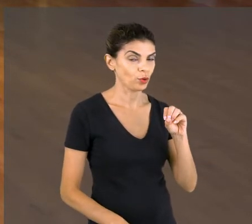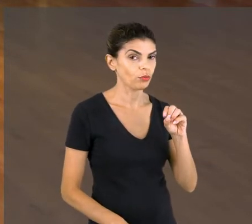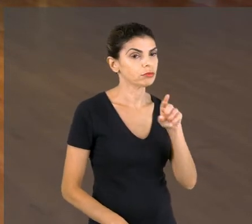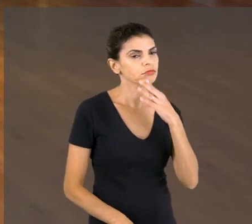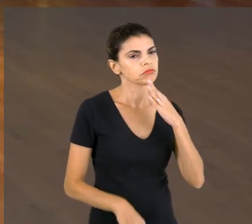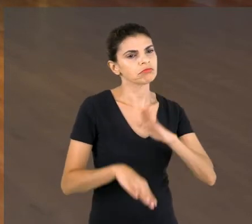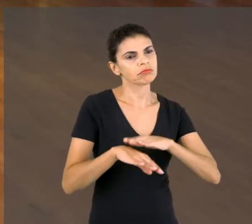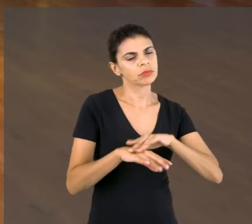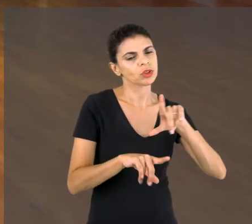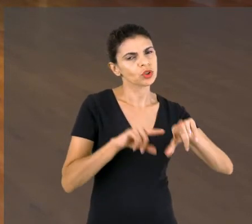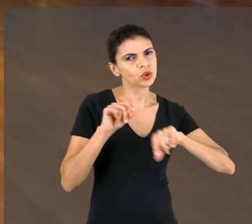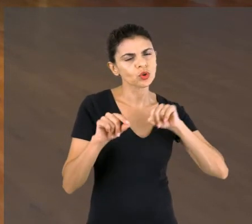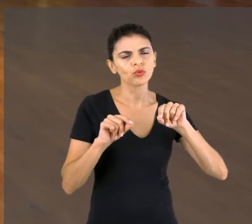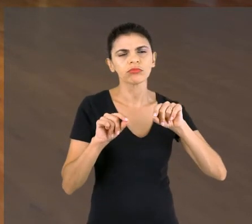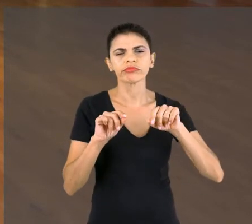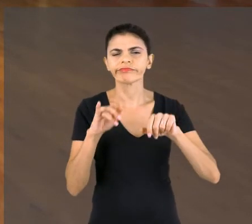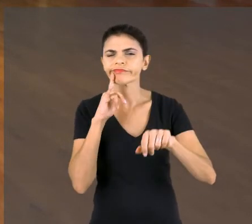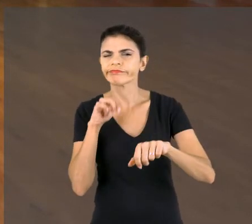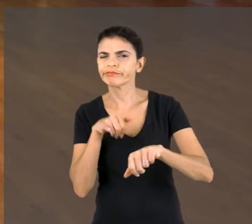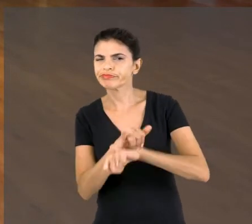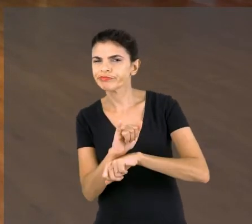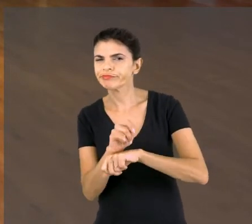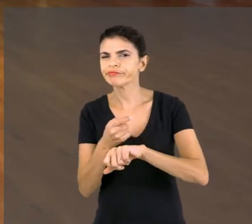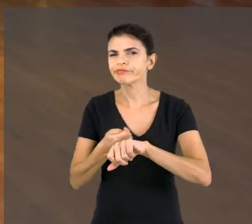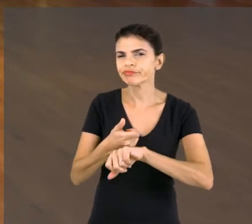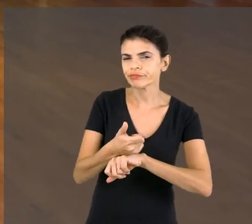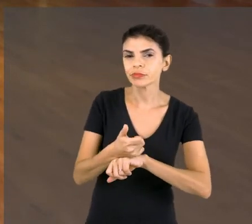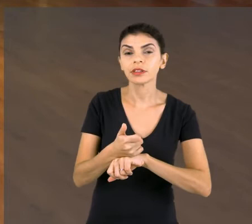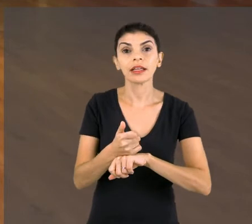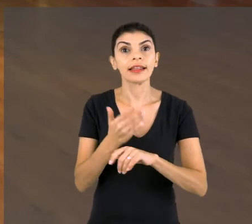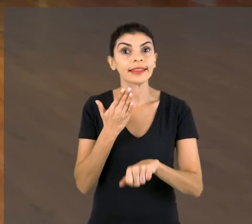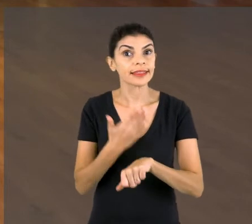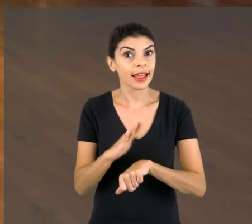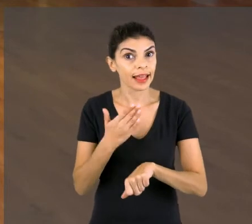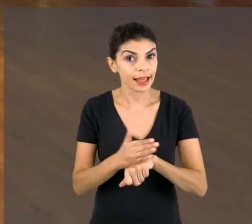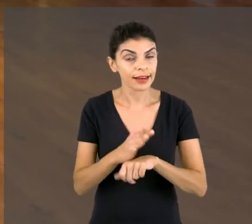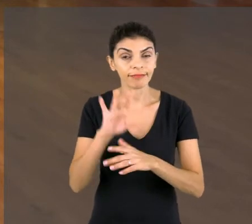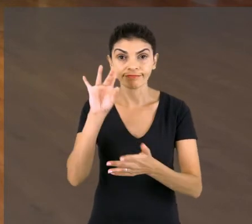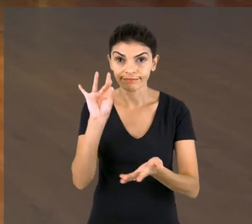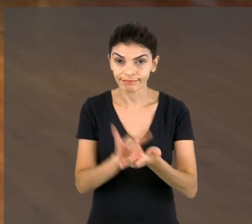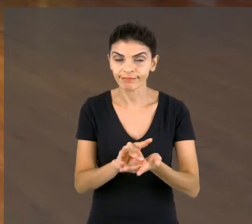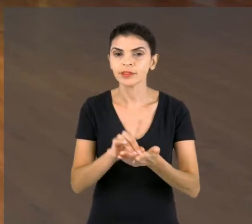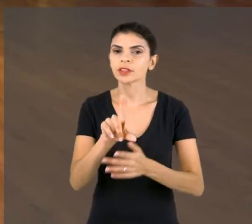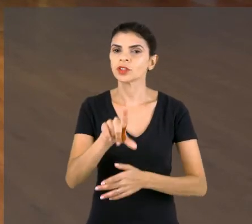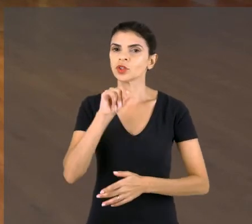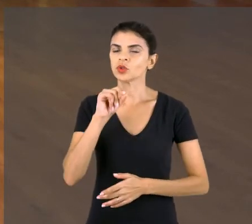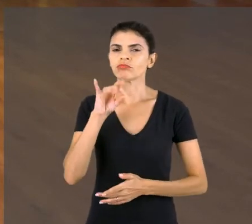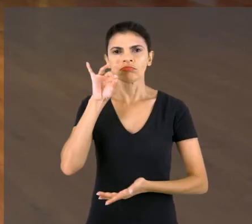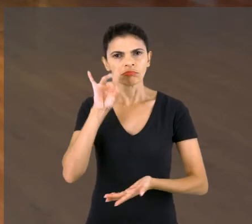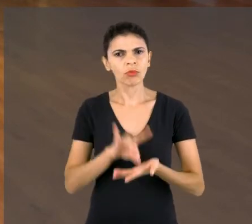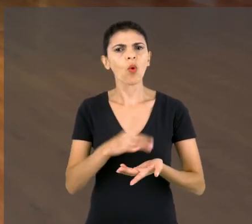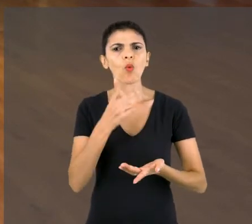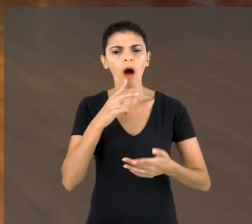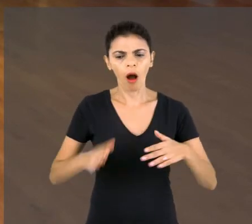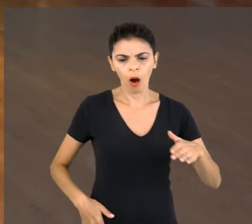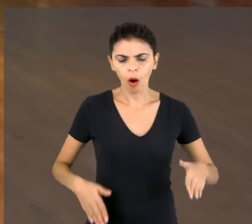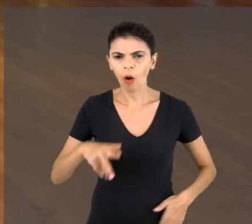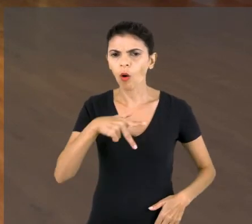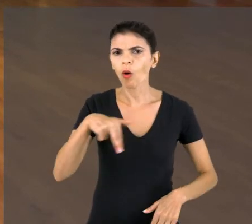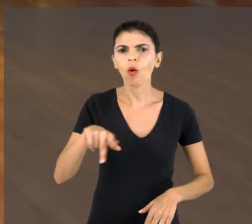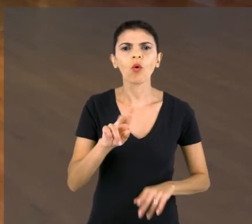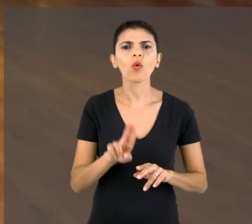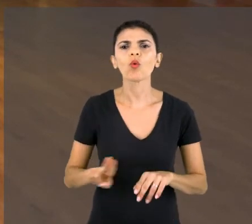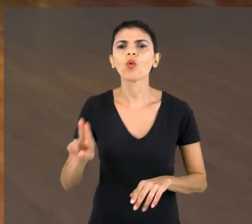seja uma escolha de cena, de truque. Mas enquanto estiverem treinando a base, a técnica, escolham, definam qual posição vai